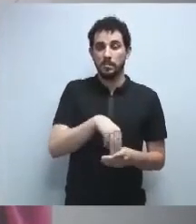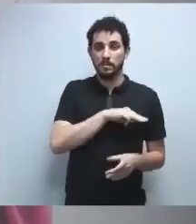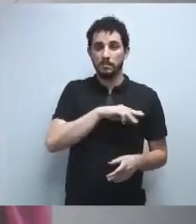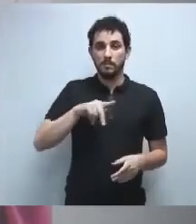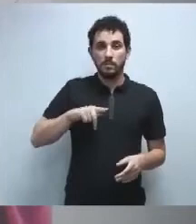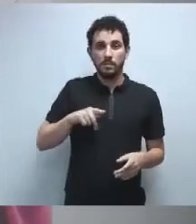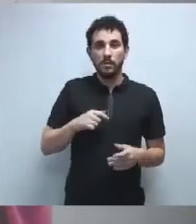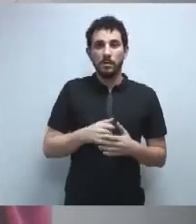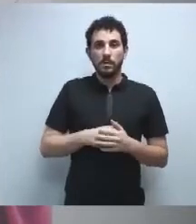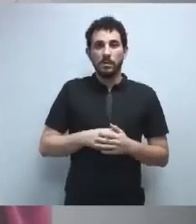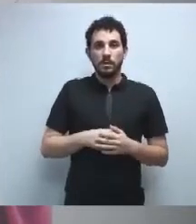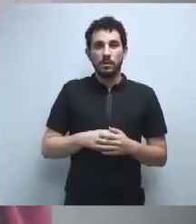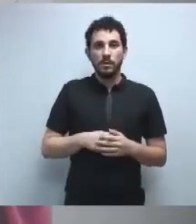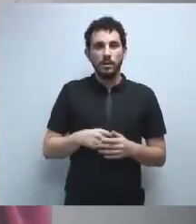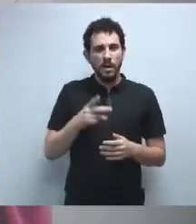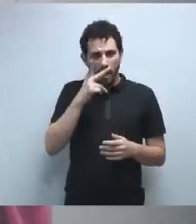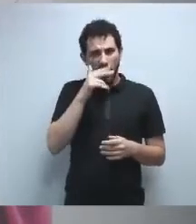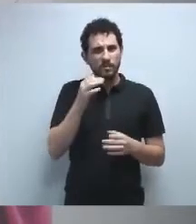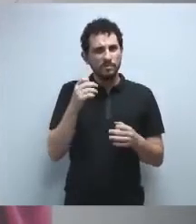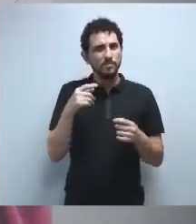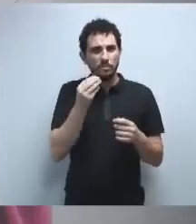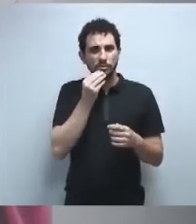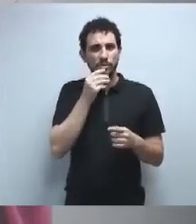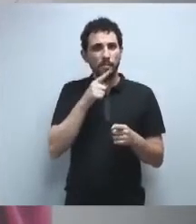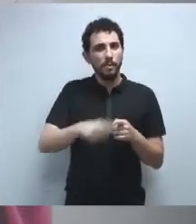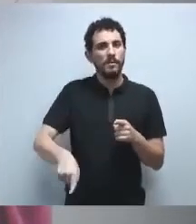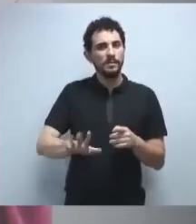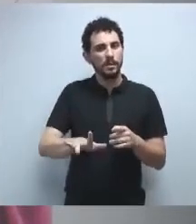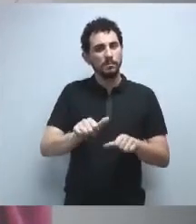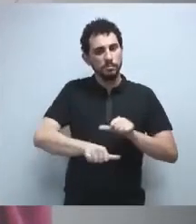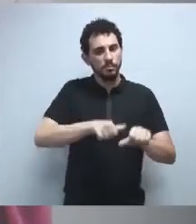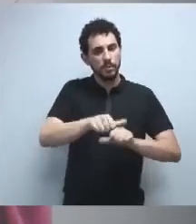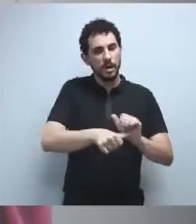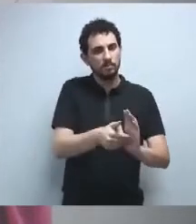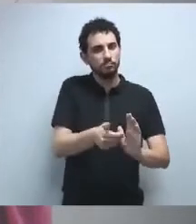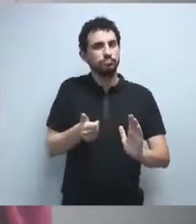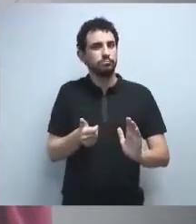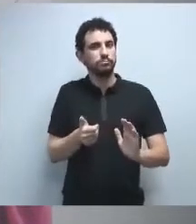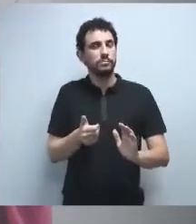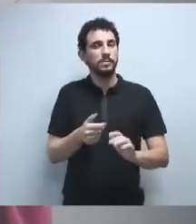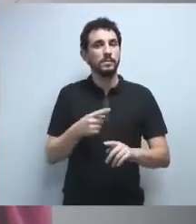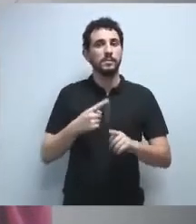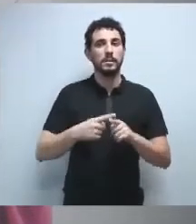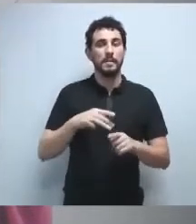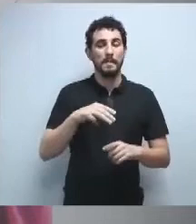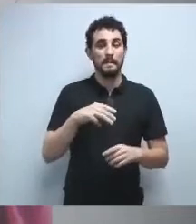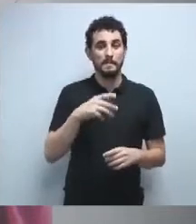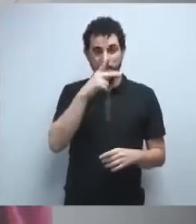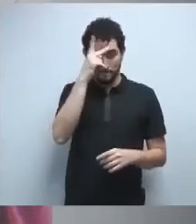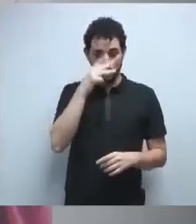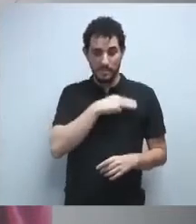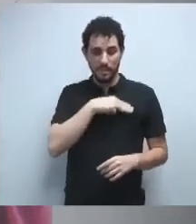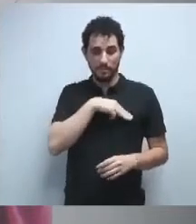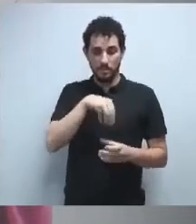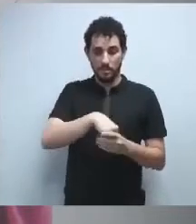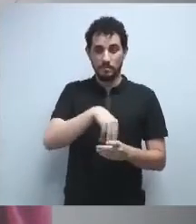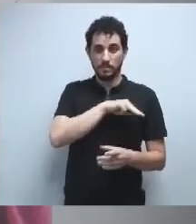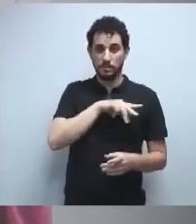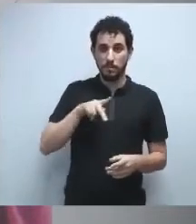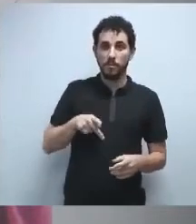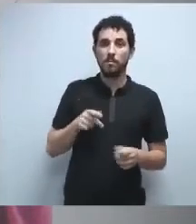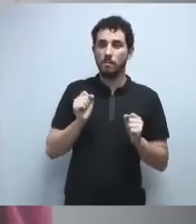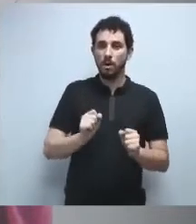não seria o caso de se rever essa proibição hoje para que os membros do ministério público possam